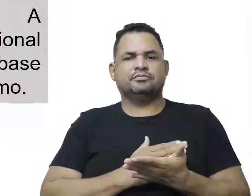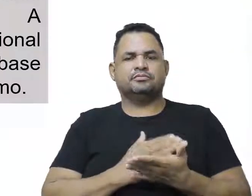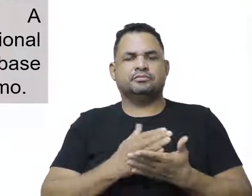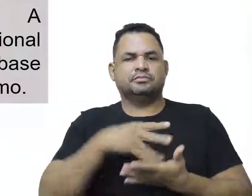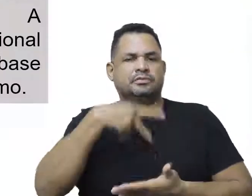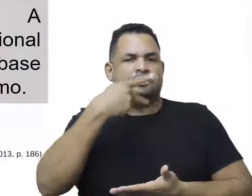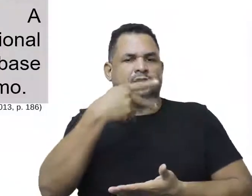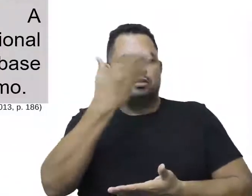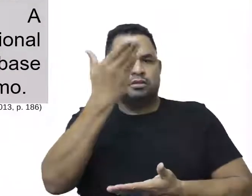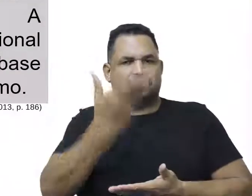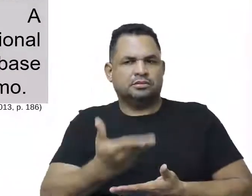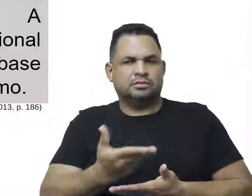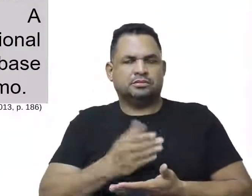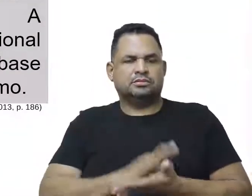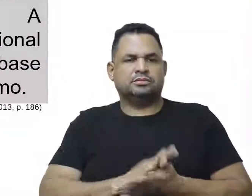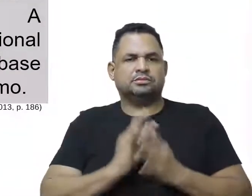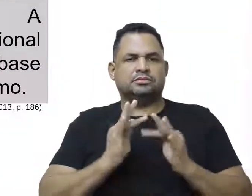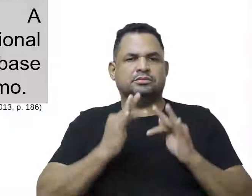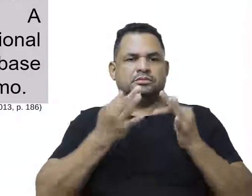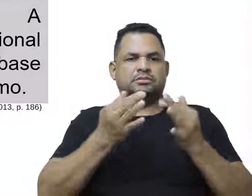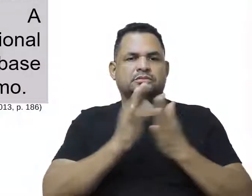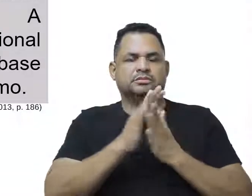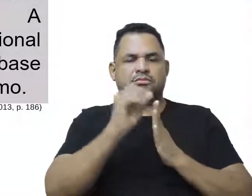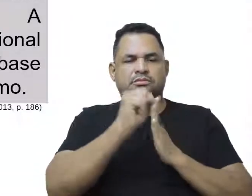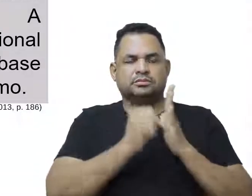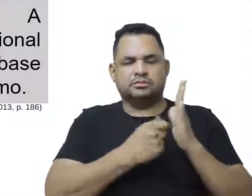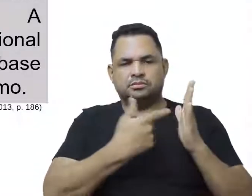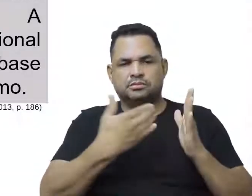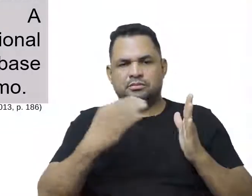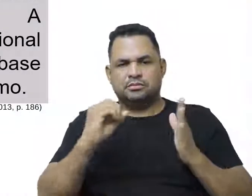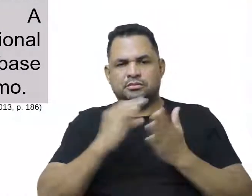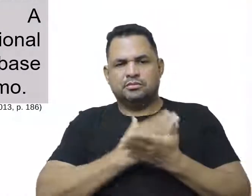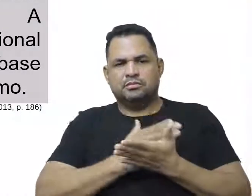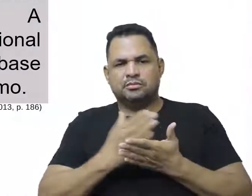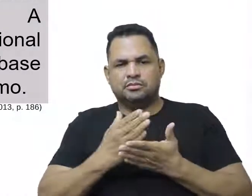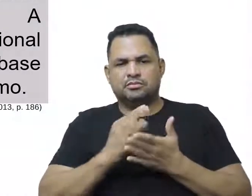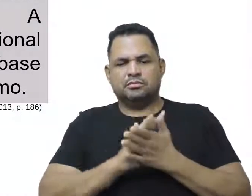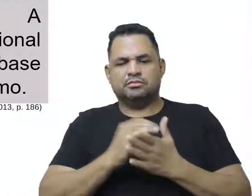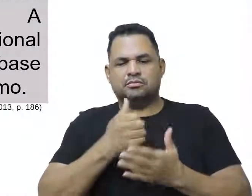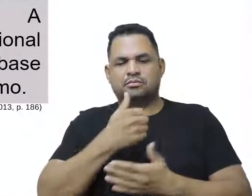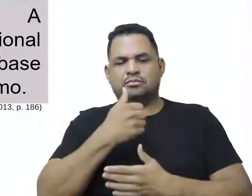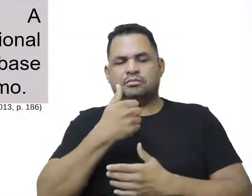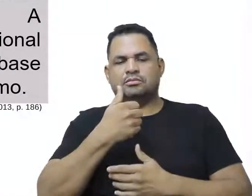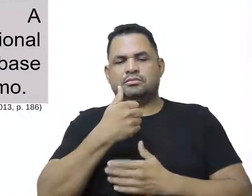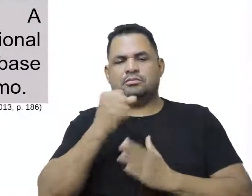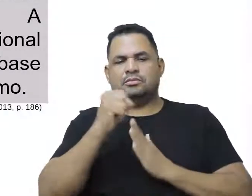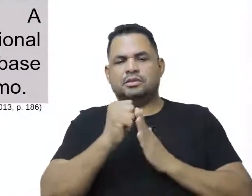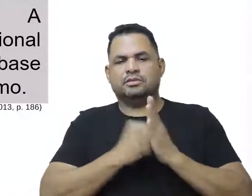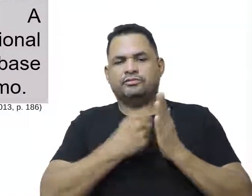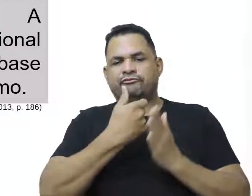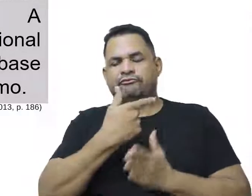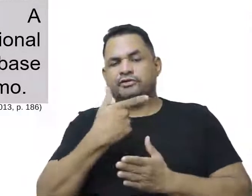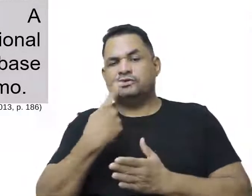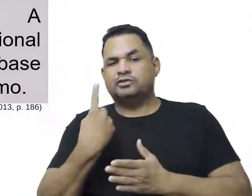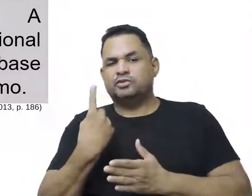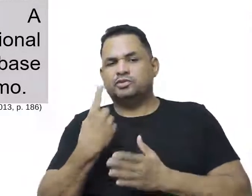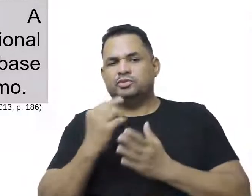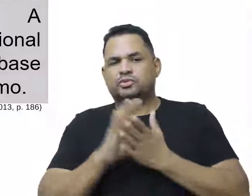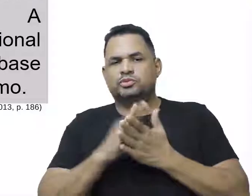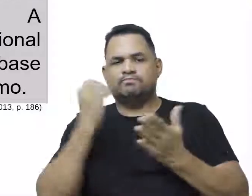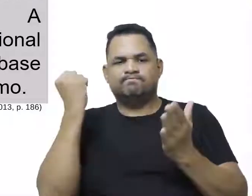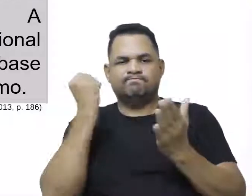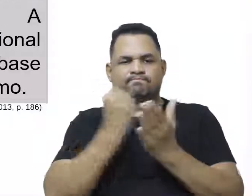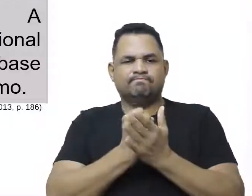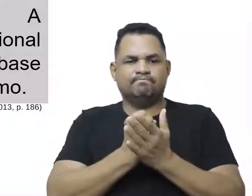comentou né nós falamos que o final do século 20 e o início do Século 21 Eles foram aí